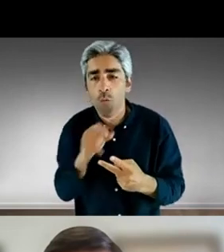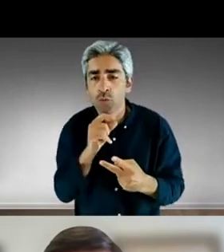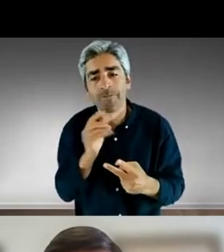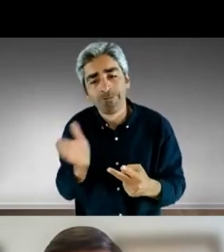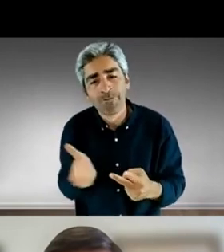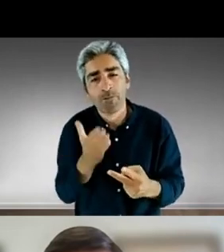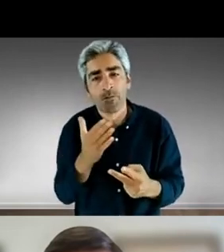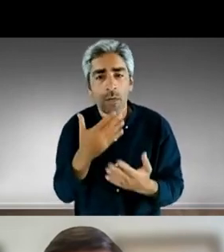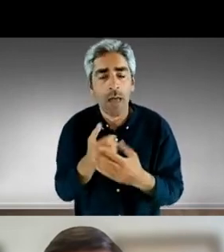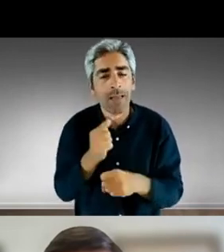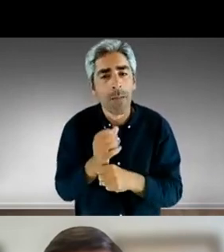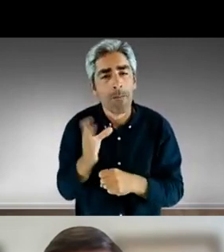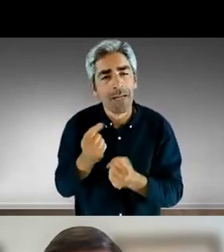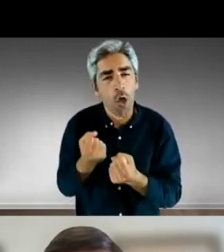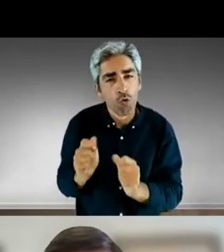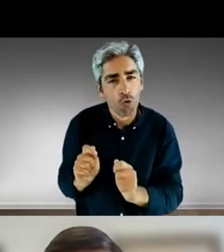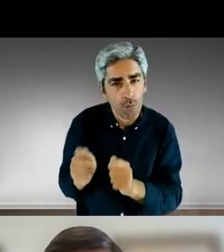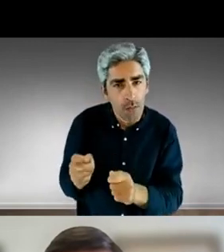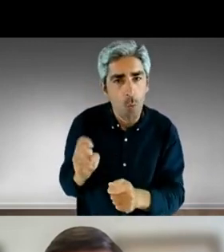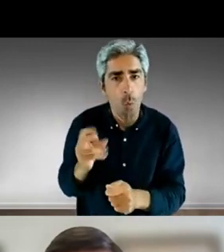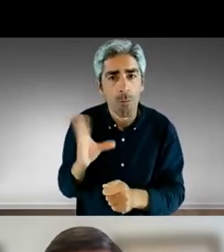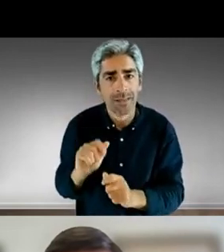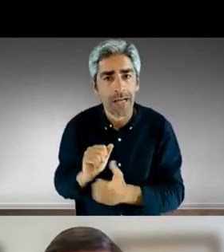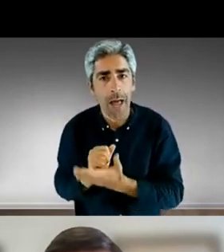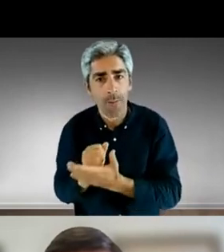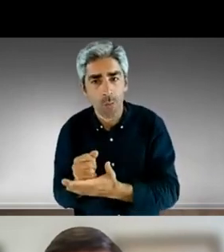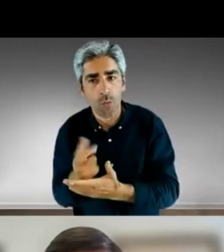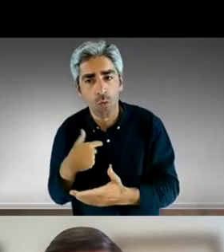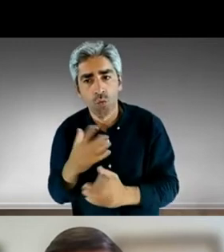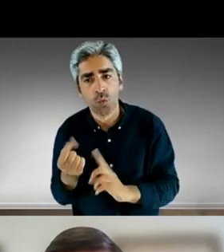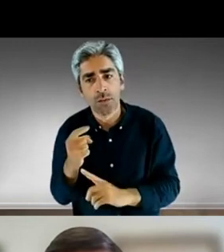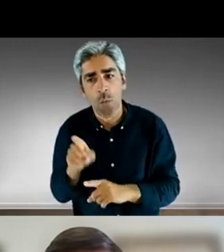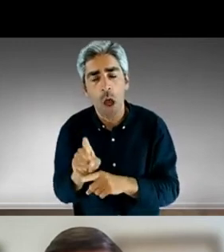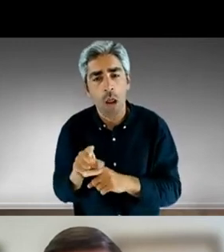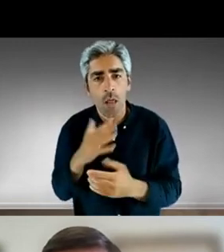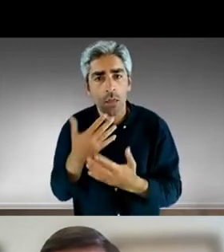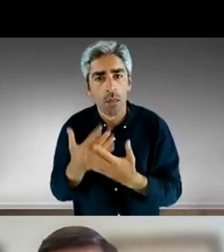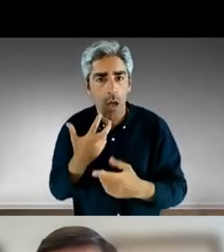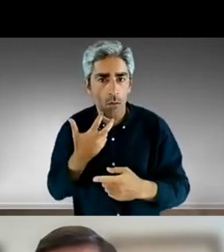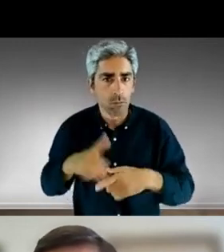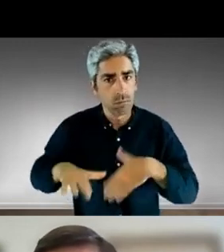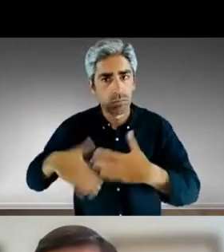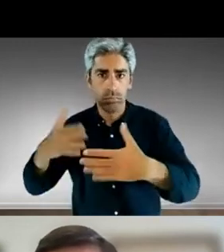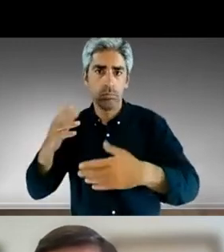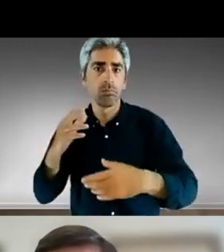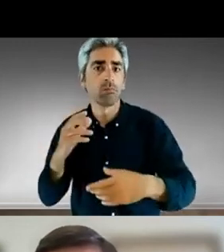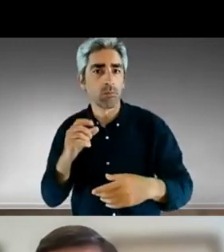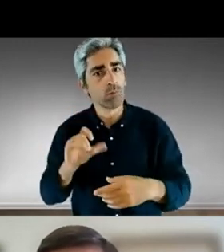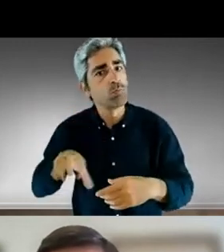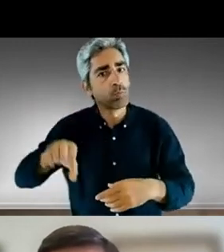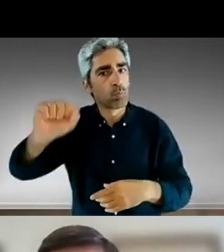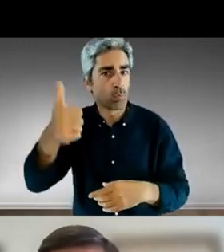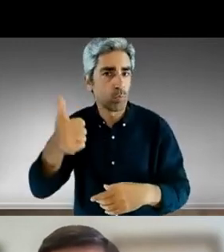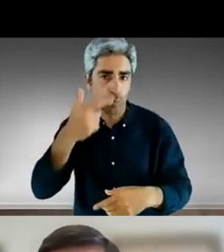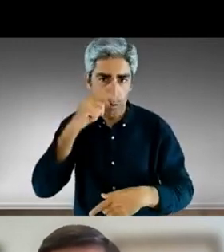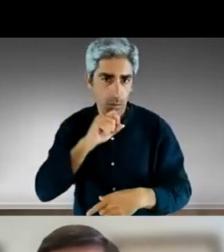podendo trabalhar com mais autonomia ou com mais apoio, nós conseguimos um segundo fôlego das pessoas.